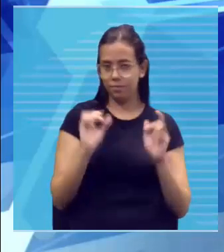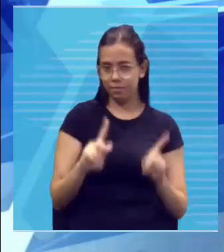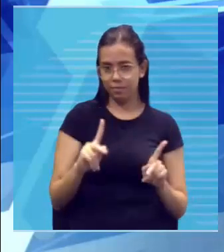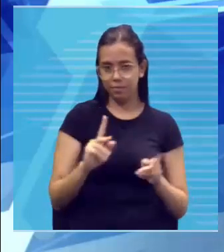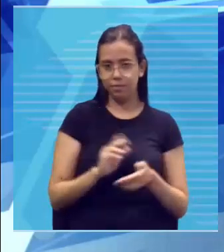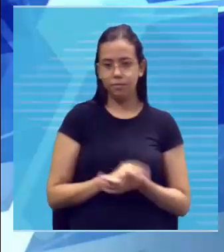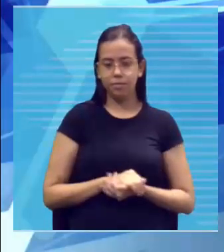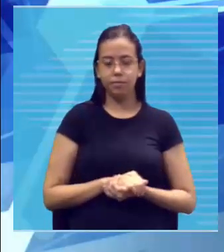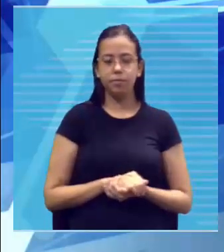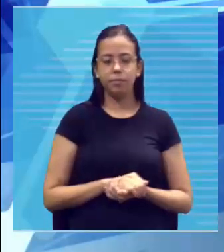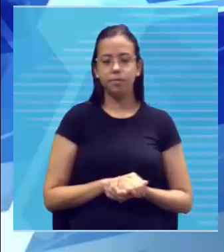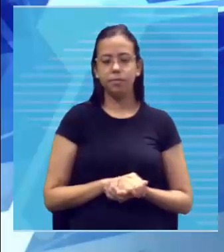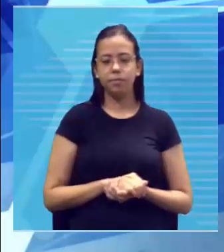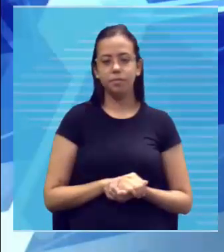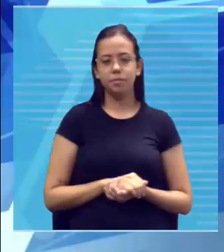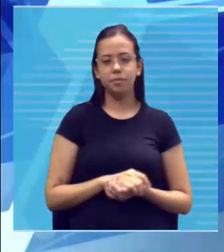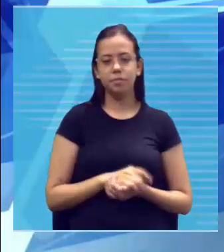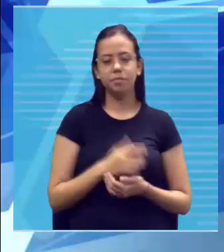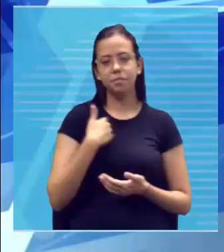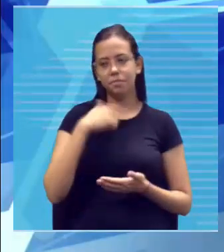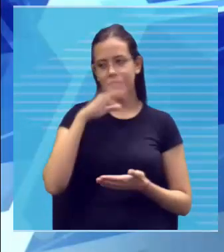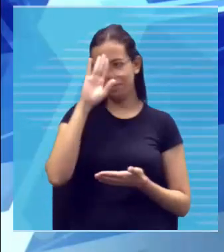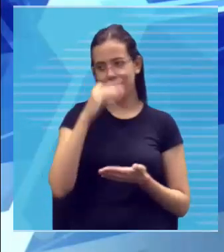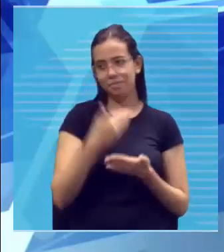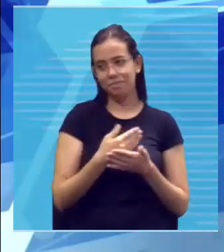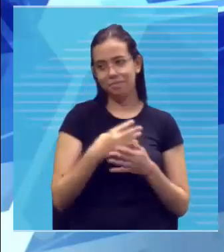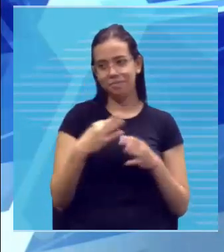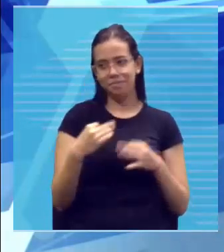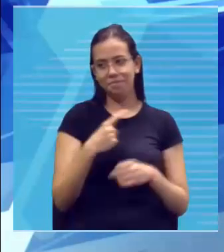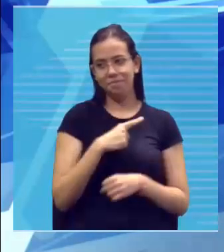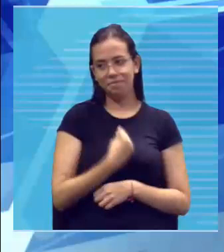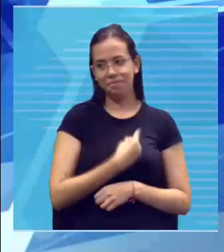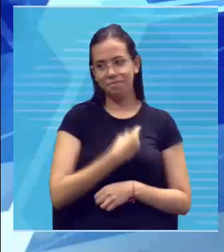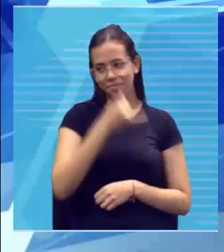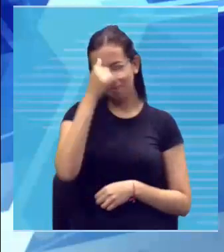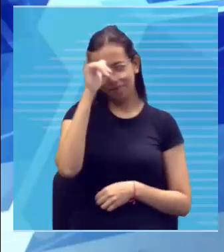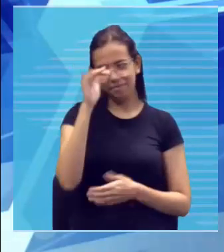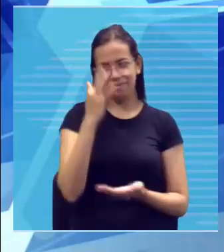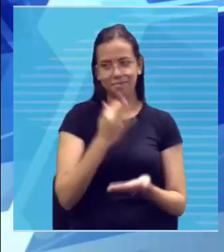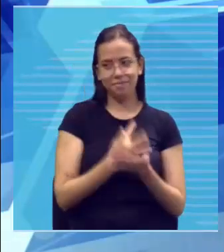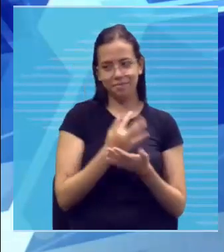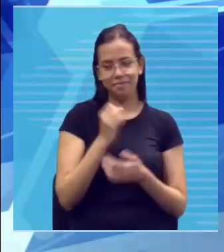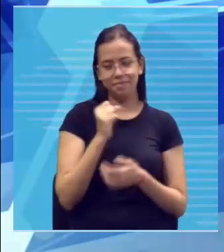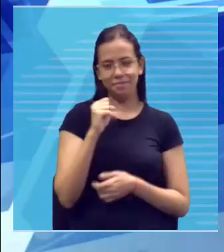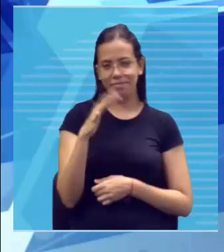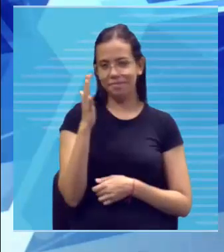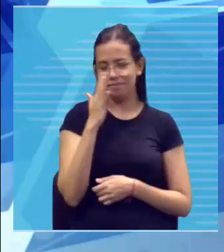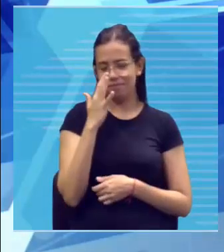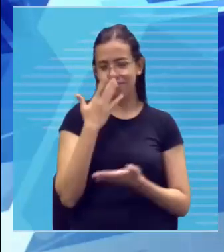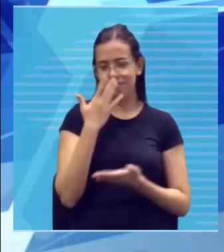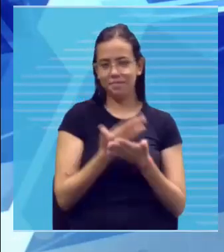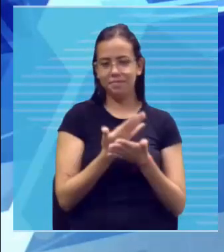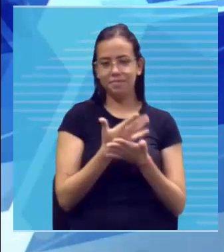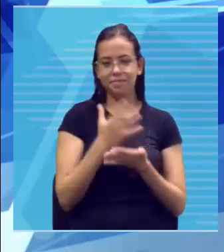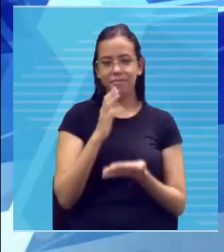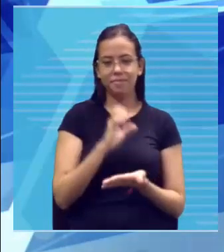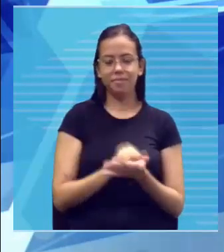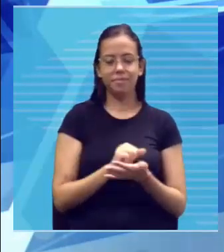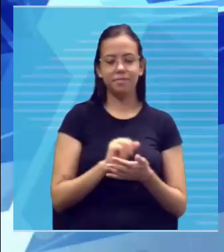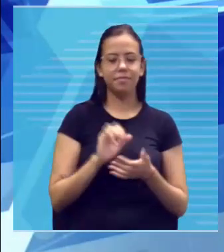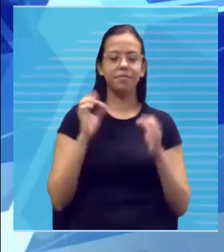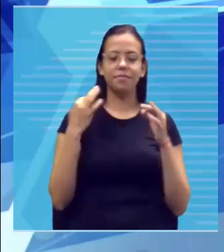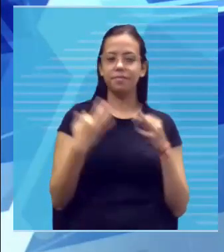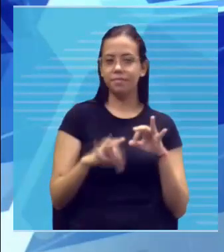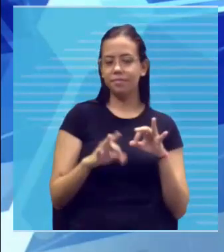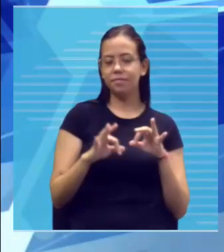Conto com a presença de todos tá por favor não faltem se você tá assistindo essa aula gravada Tá